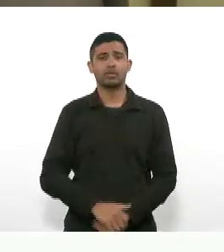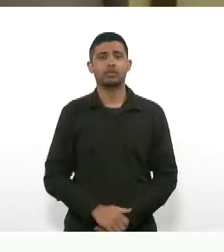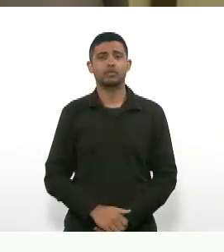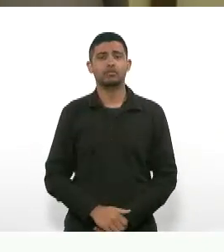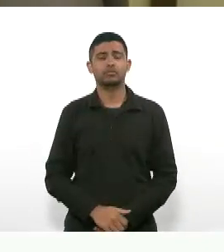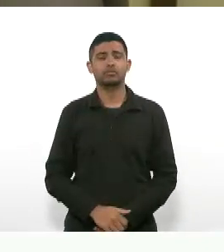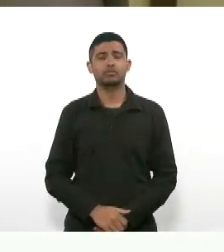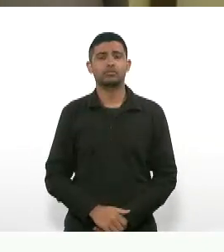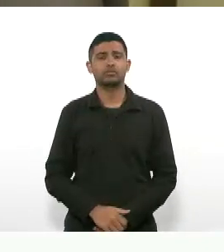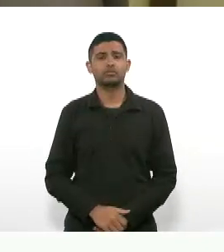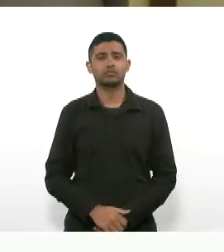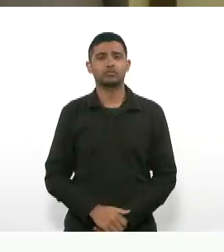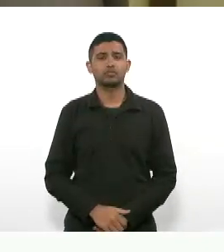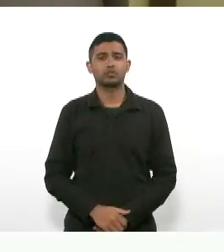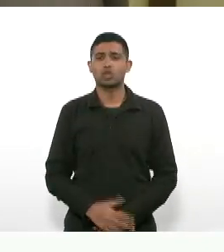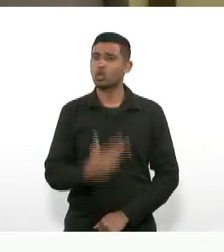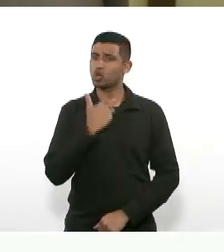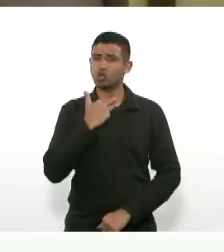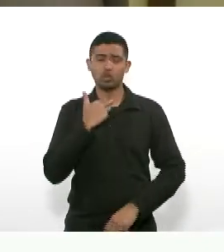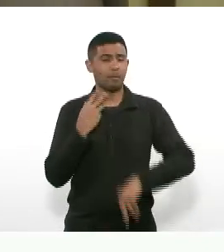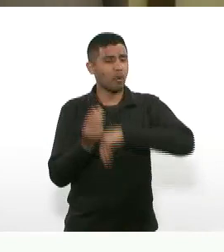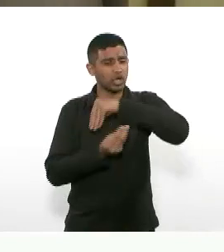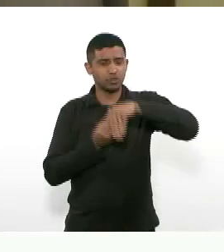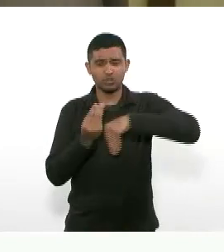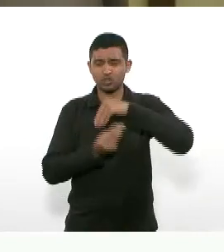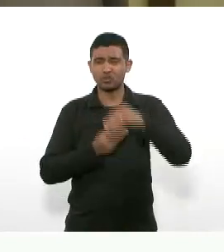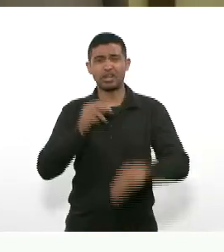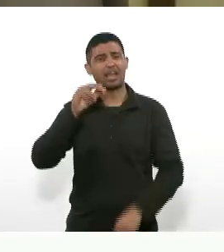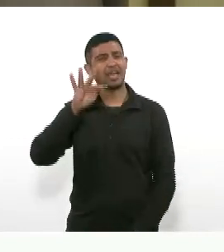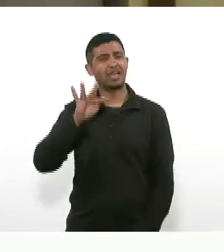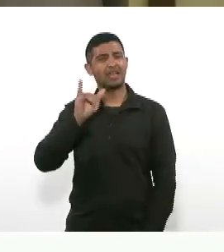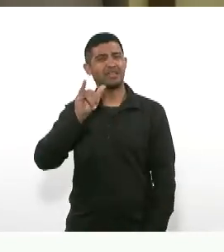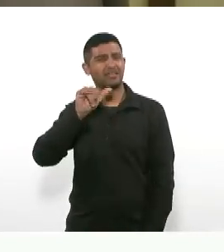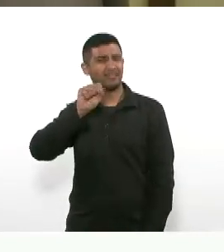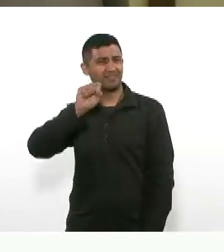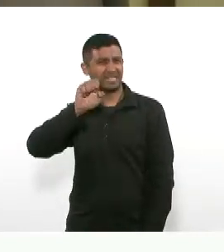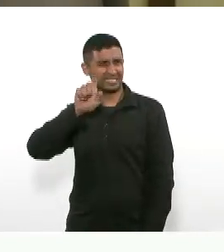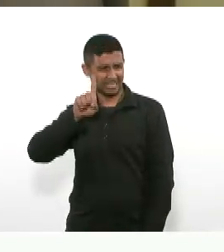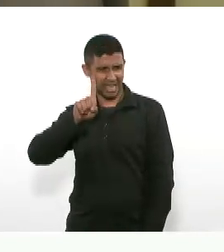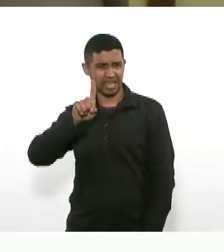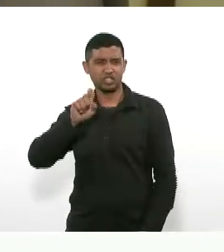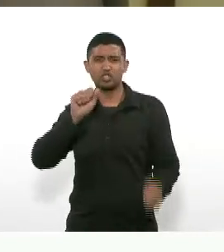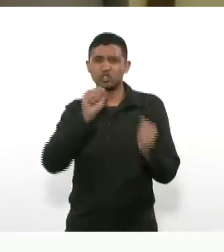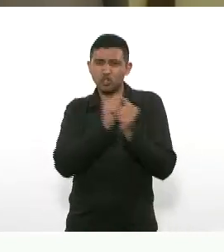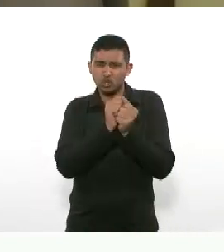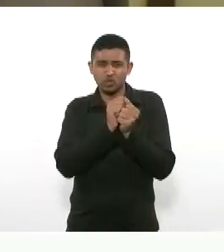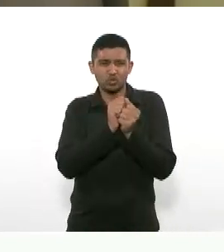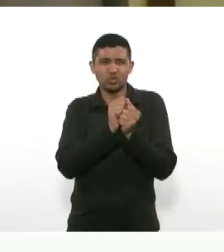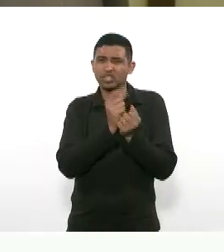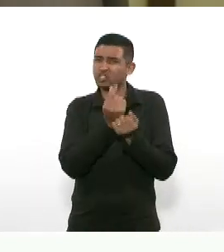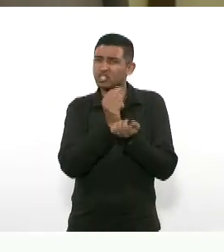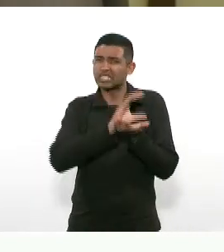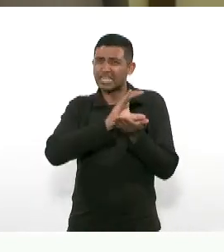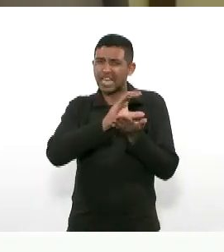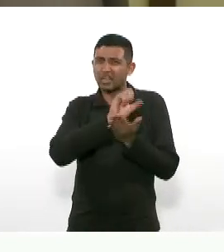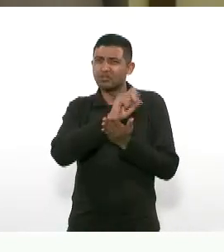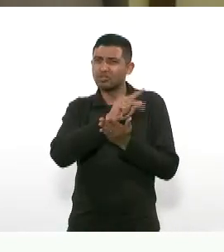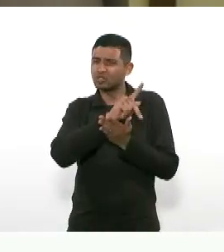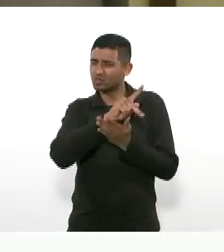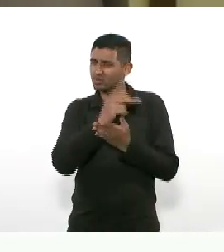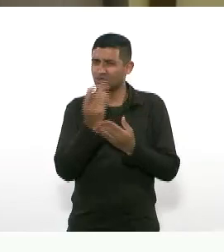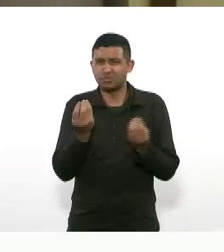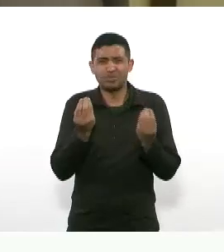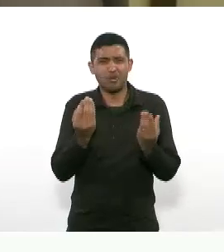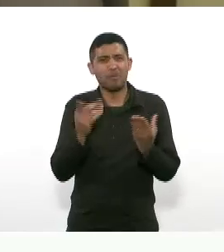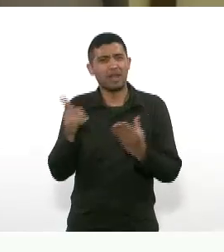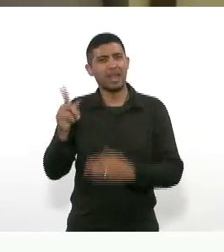dá para a gente misturar o FISED com o fundo do SUSP, porque o FISED é muito